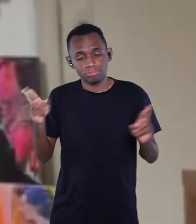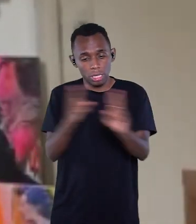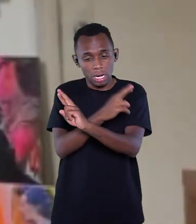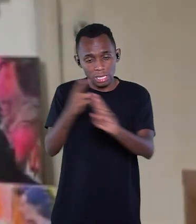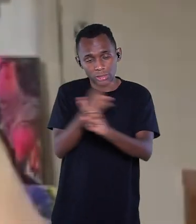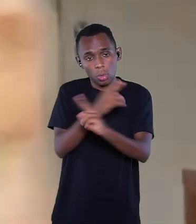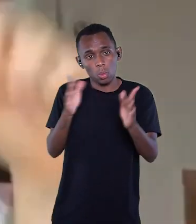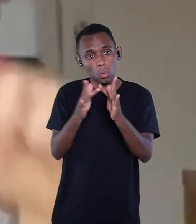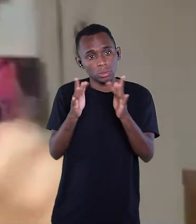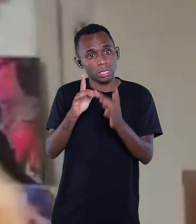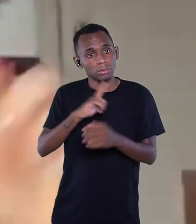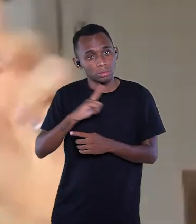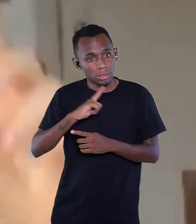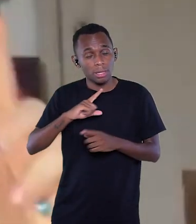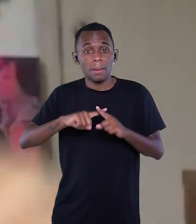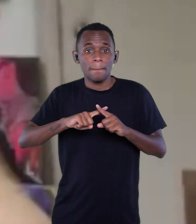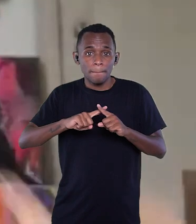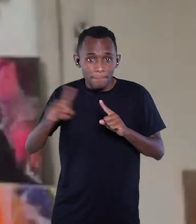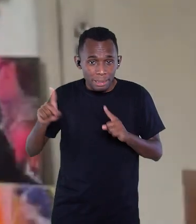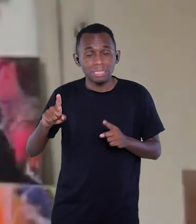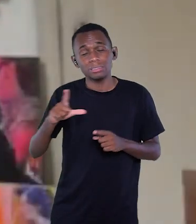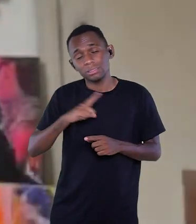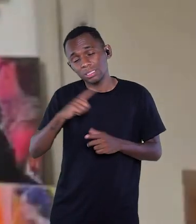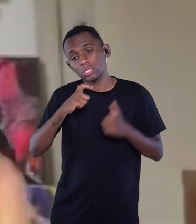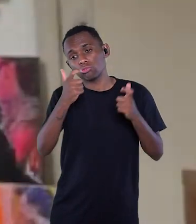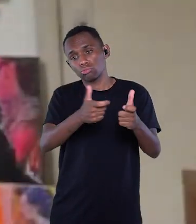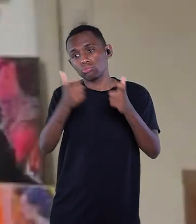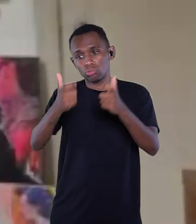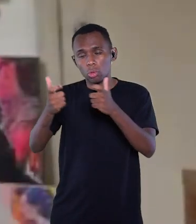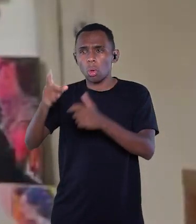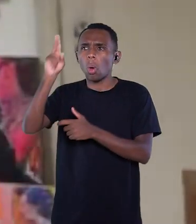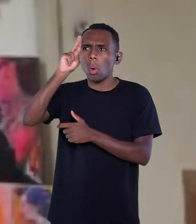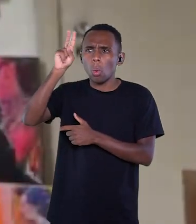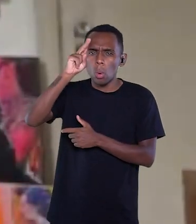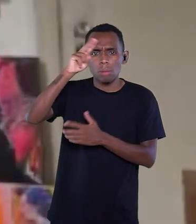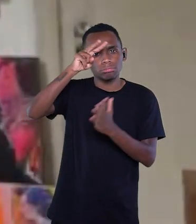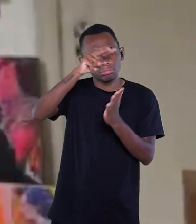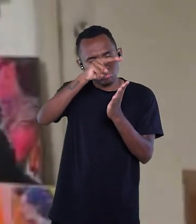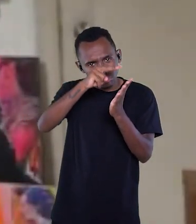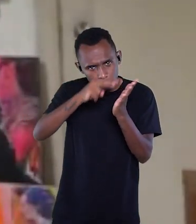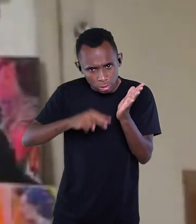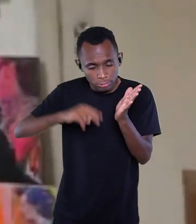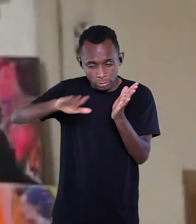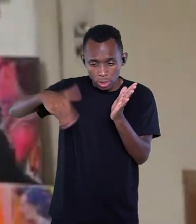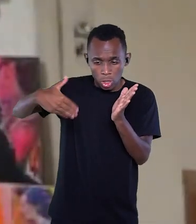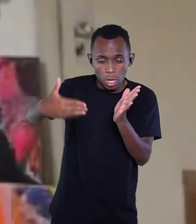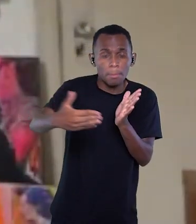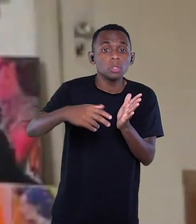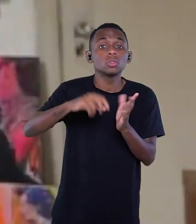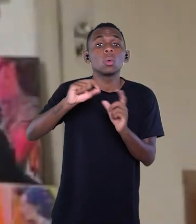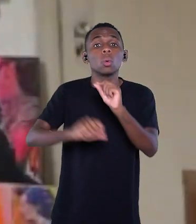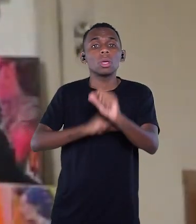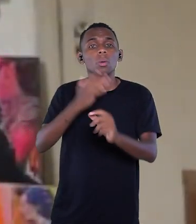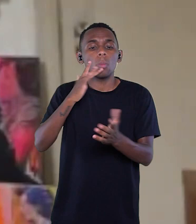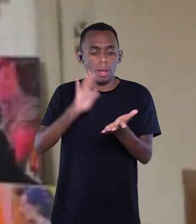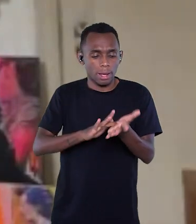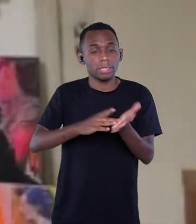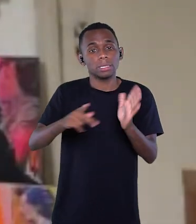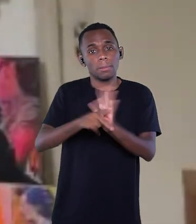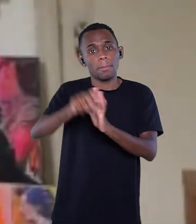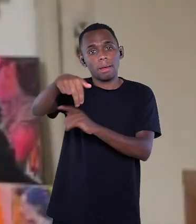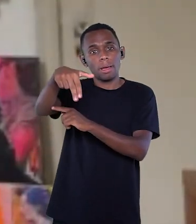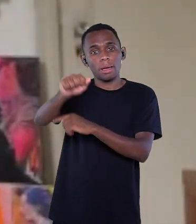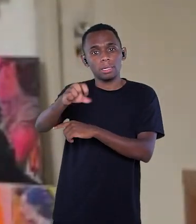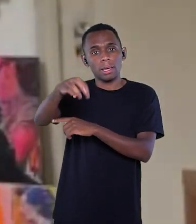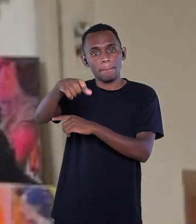conjecturas, mas sobra esses espaços, e aí eu li, depois de um tempo, uma carta da Ana Martins,